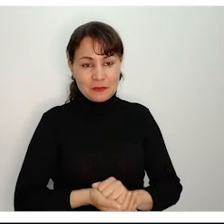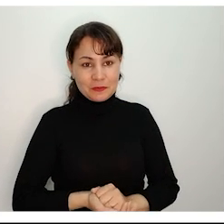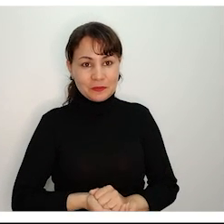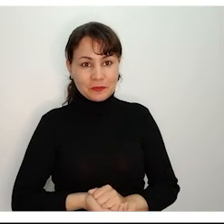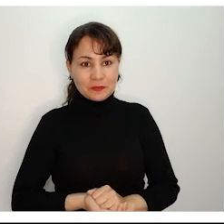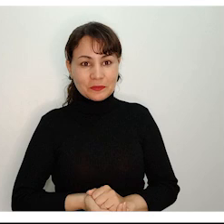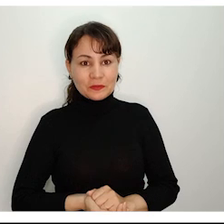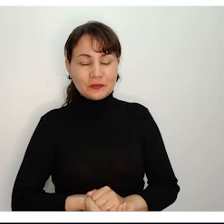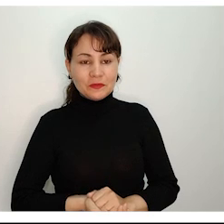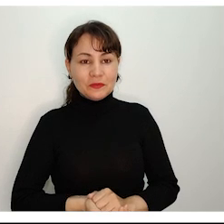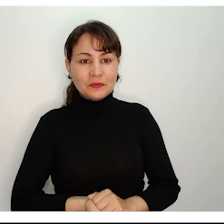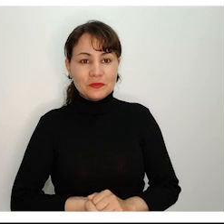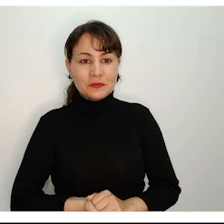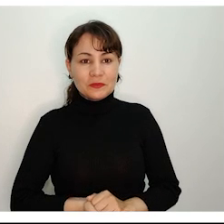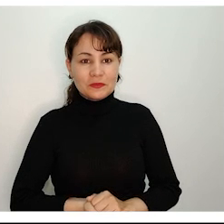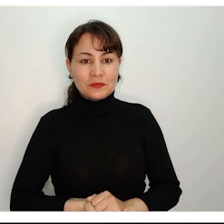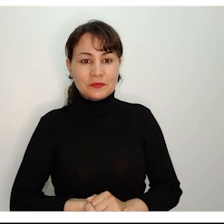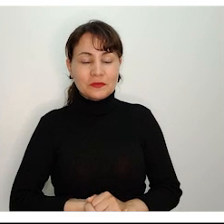nossas crianças.